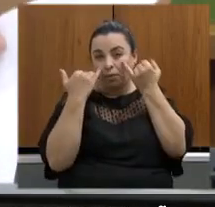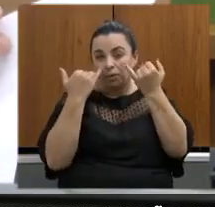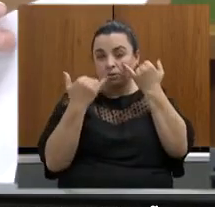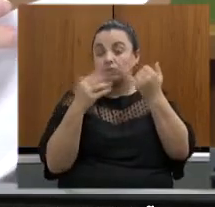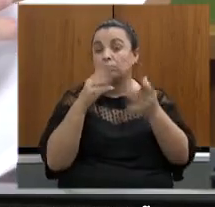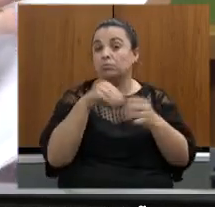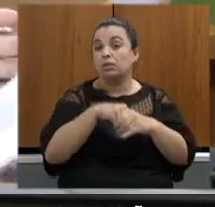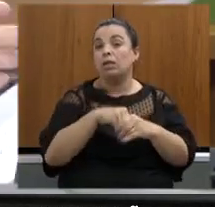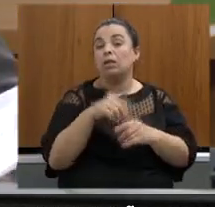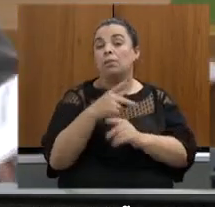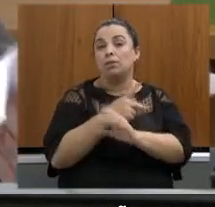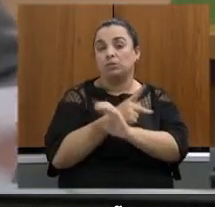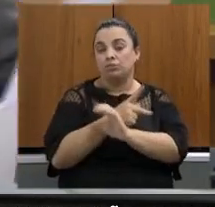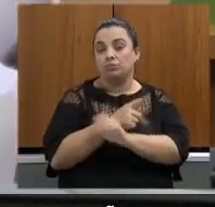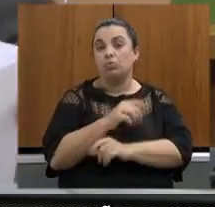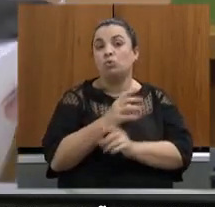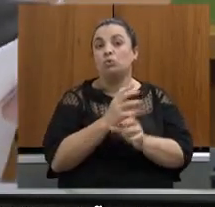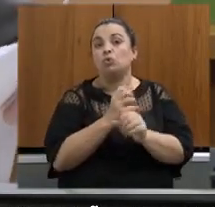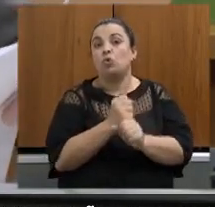viu